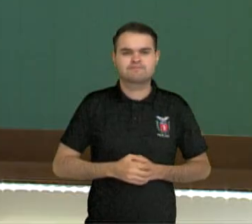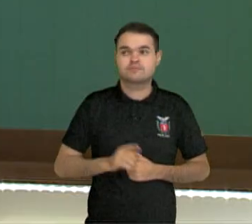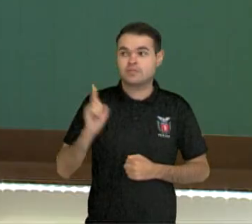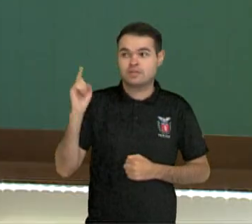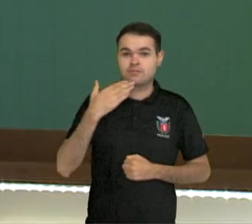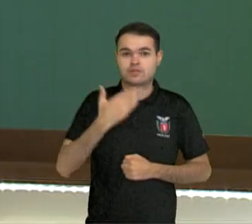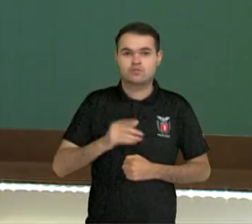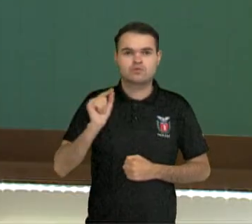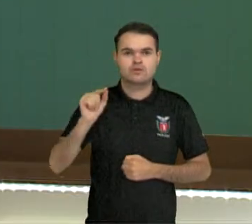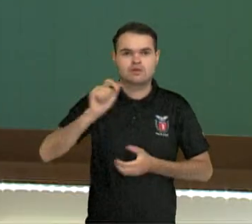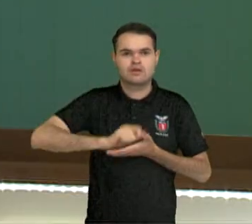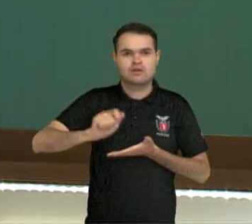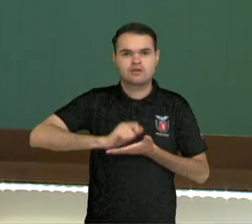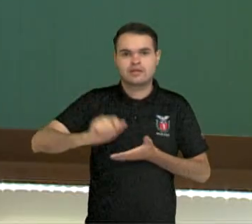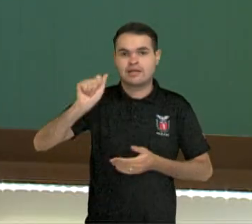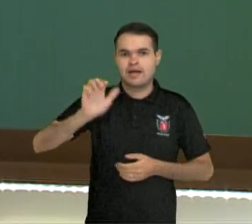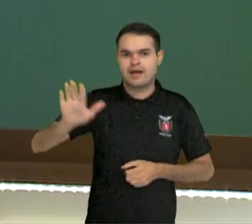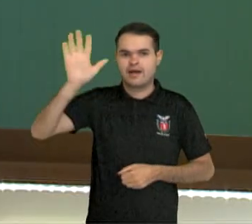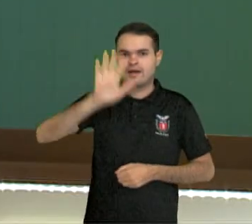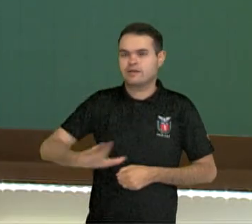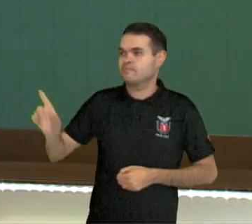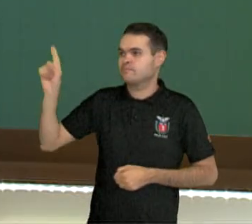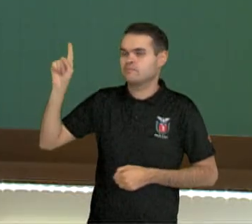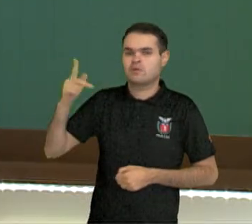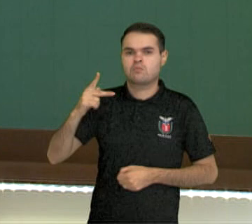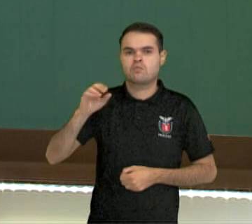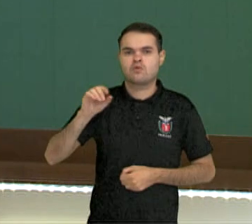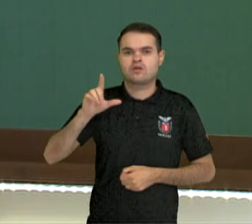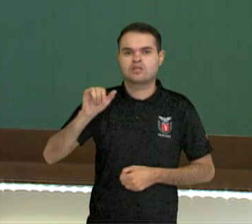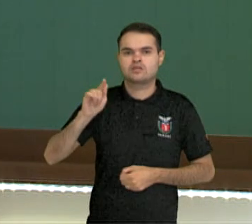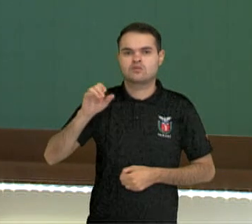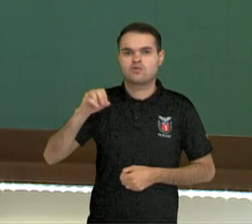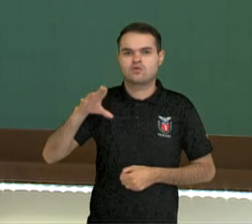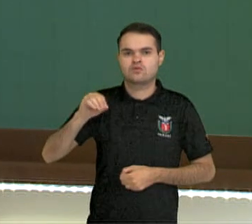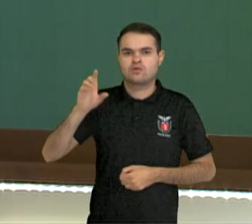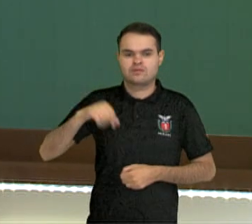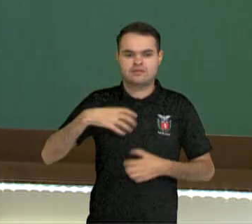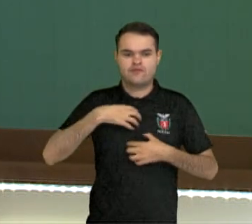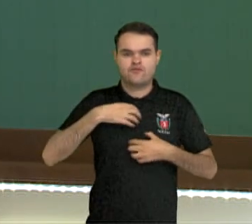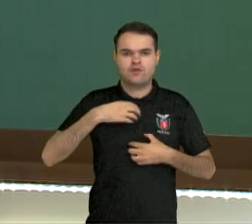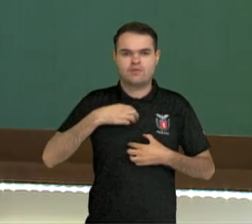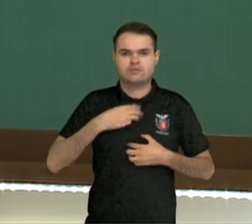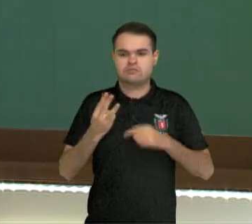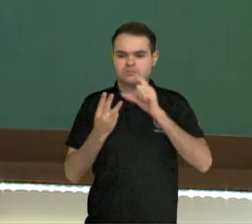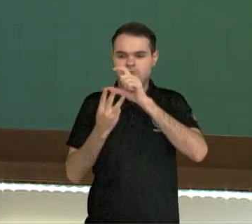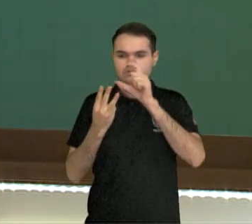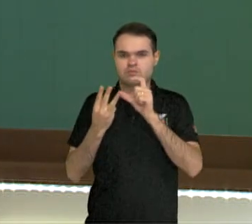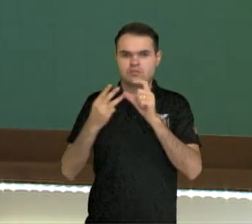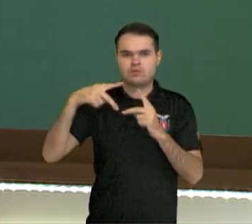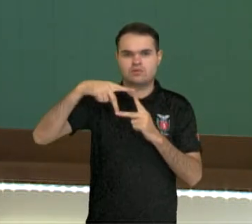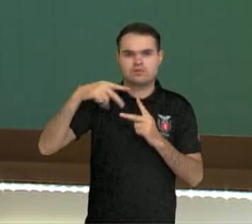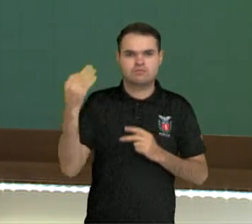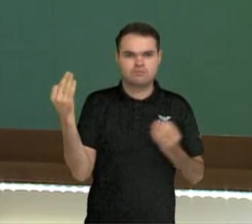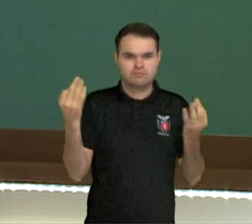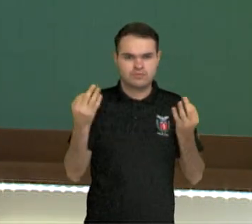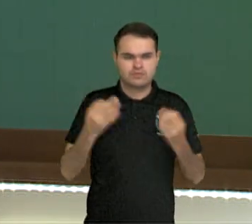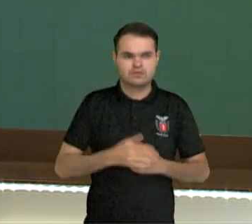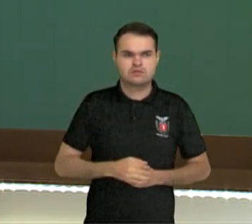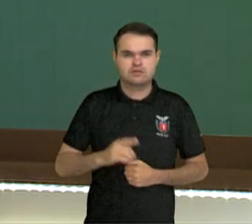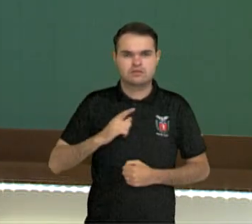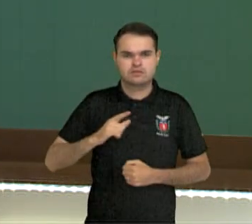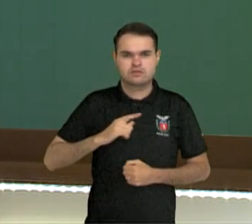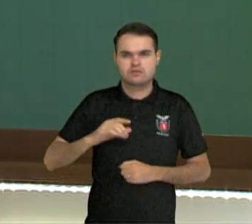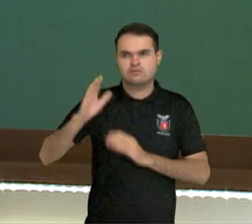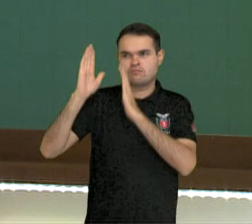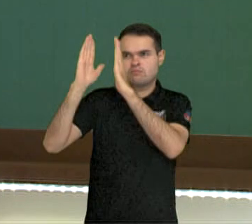queria? Escreva a área desse polígono na forma de trinômio quadrado perfeito. Então, vamos lá. Eu tenho os pedaços,